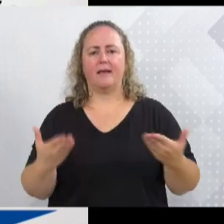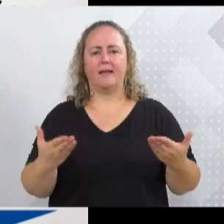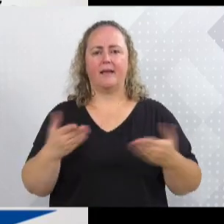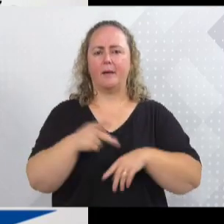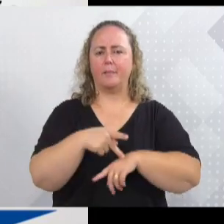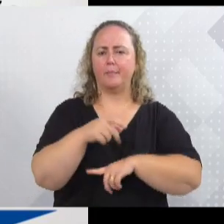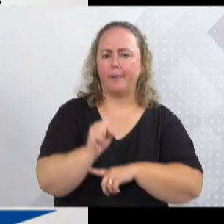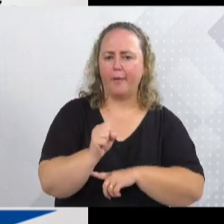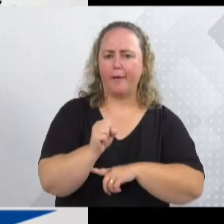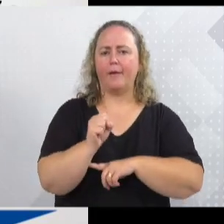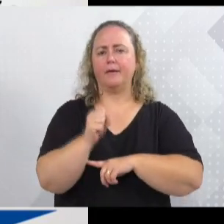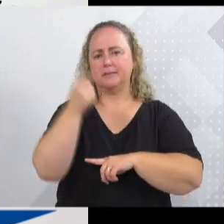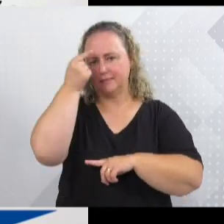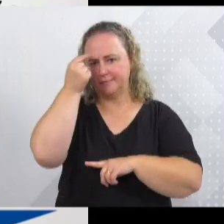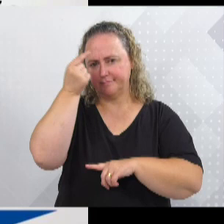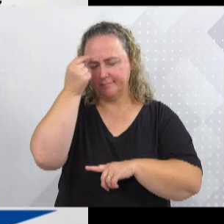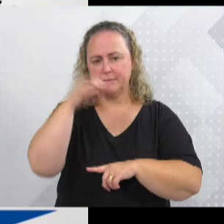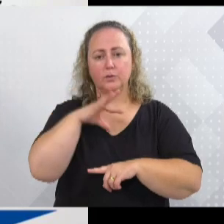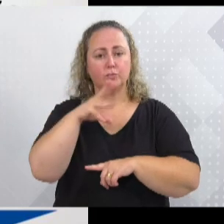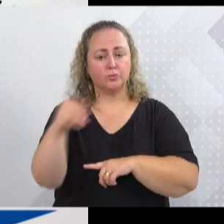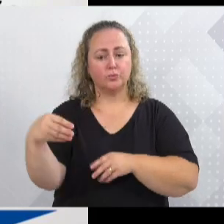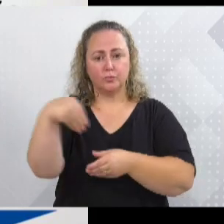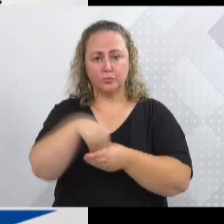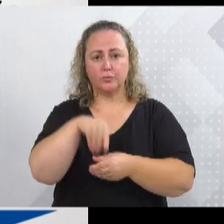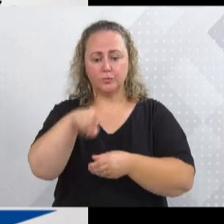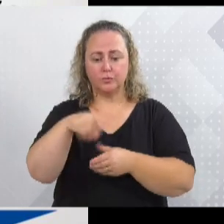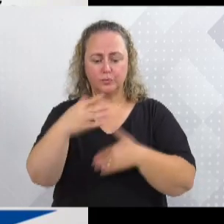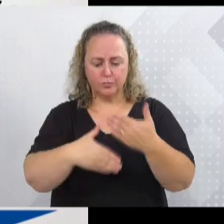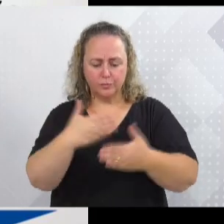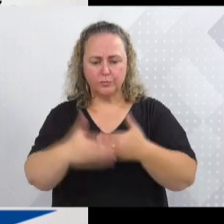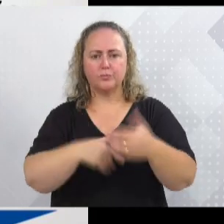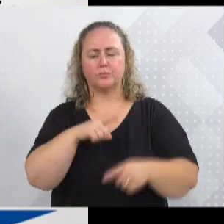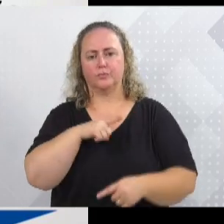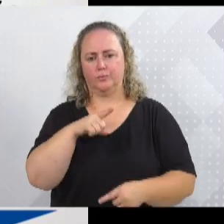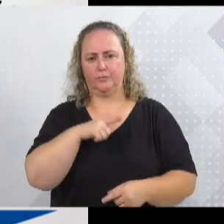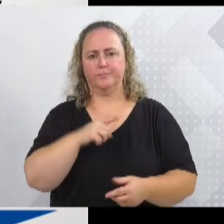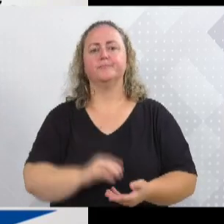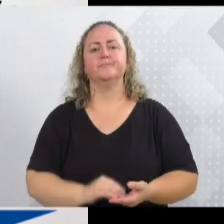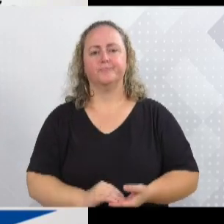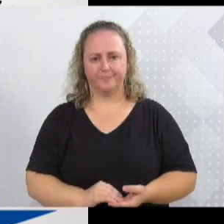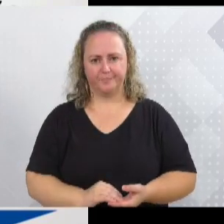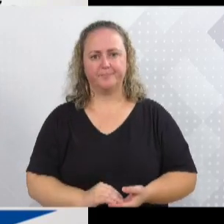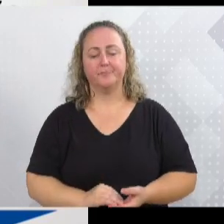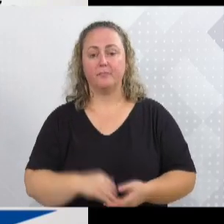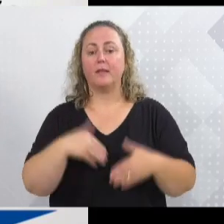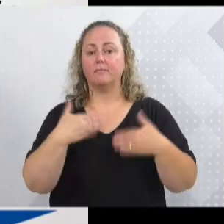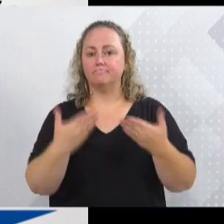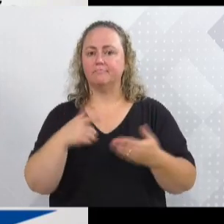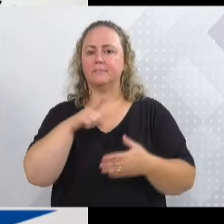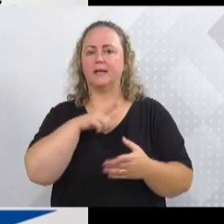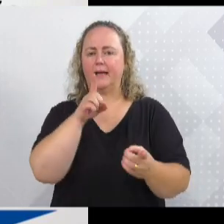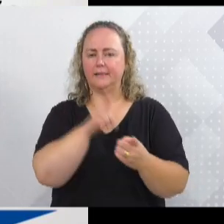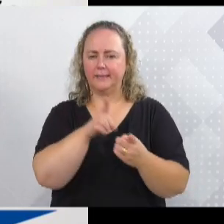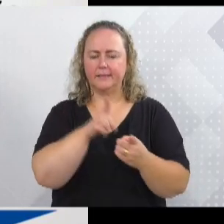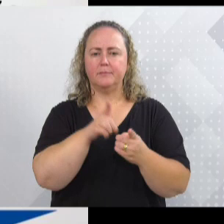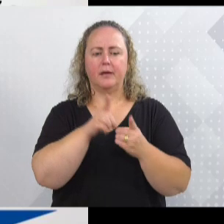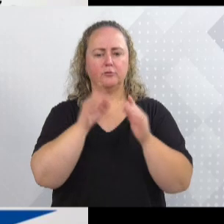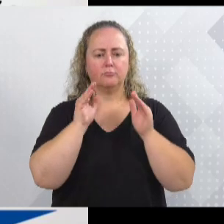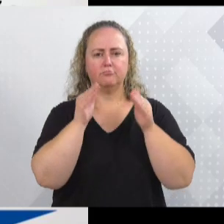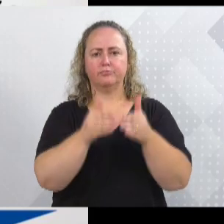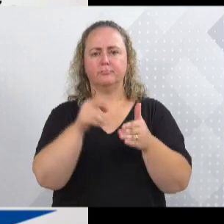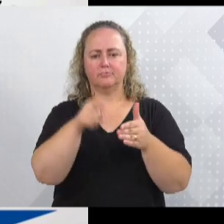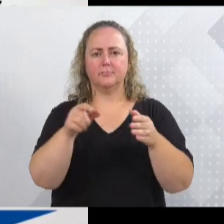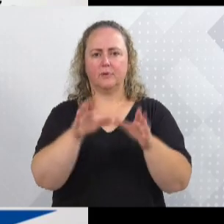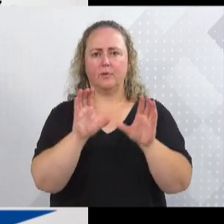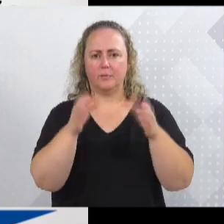especializações e graduação também são desenvolvidos nesse programa. Então, além do atendimento direto à comunidade